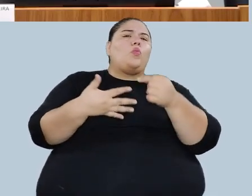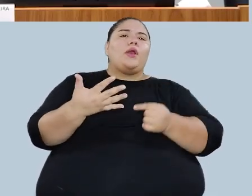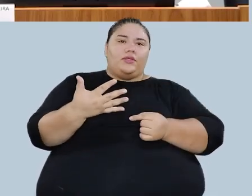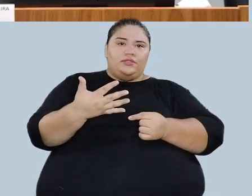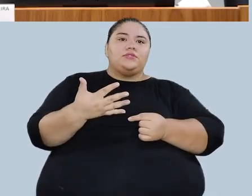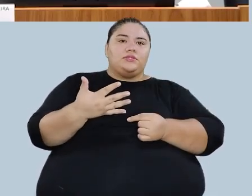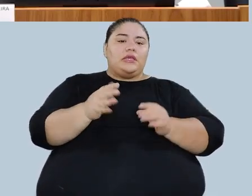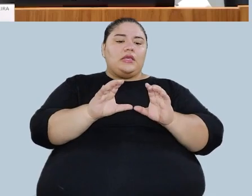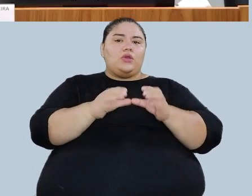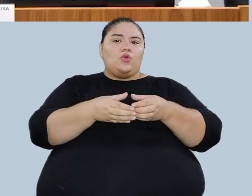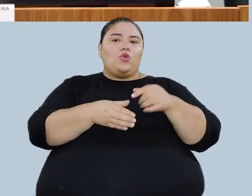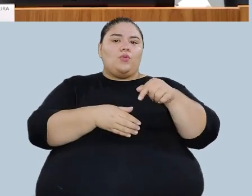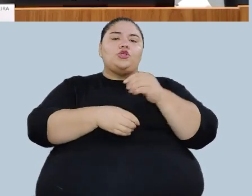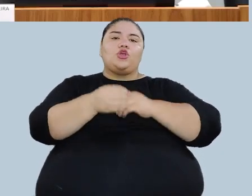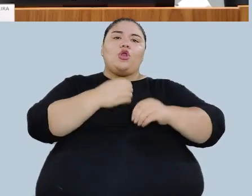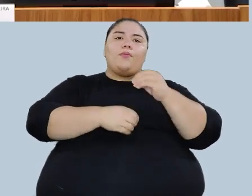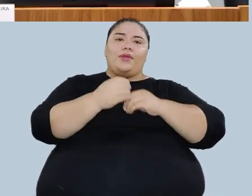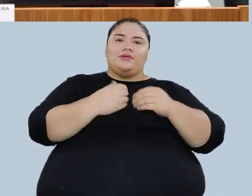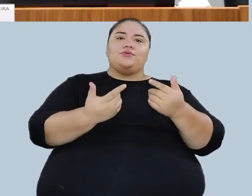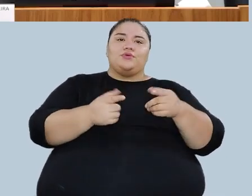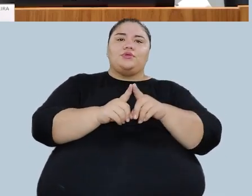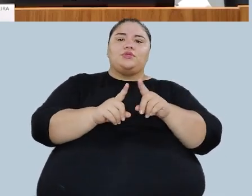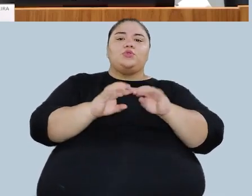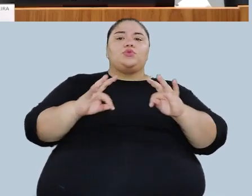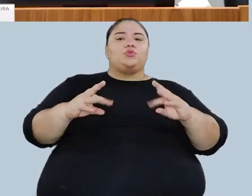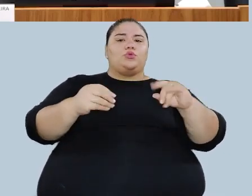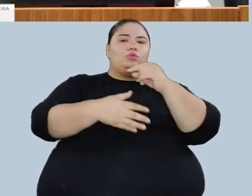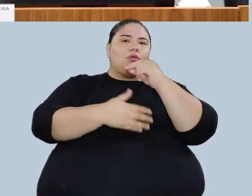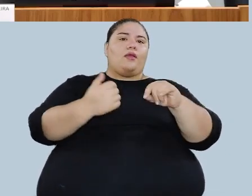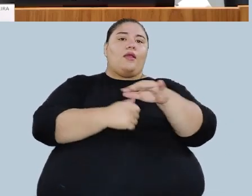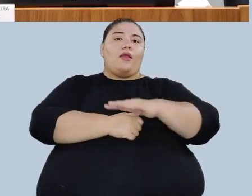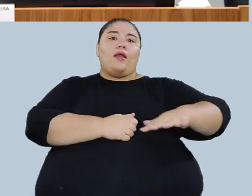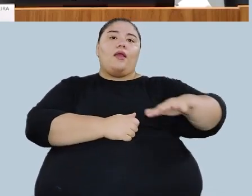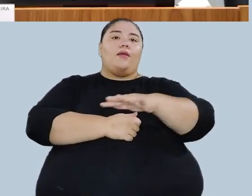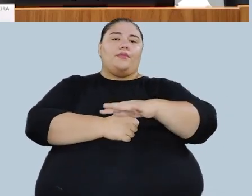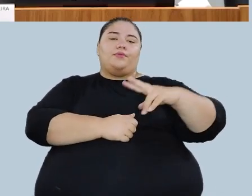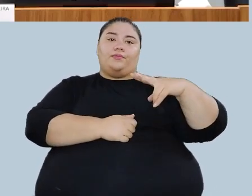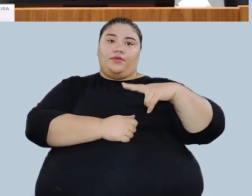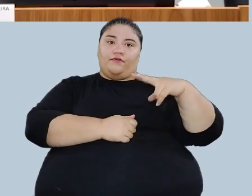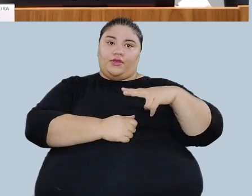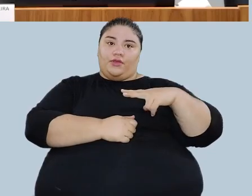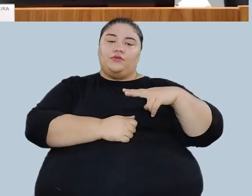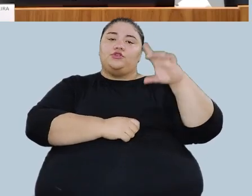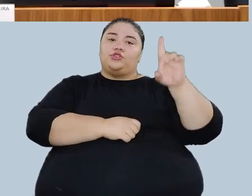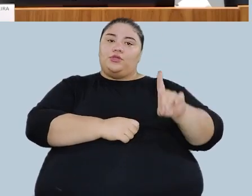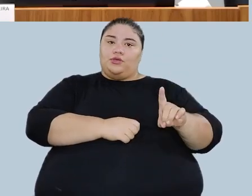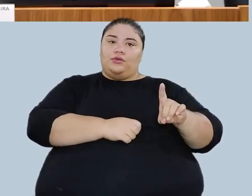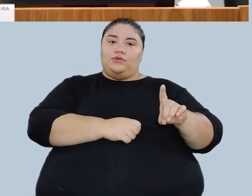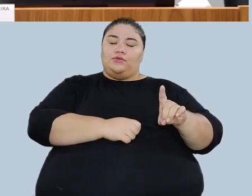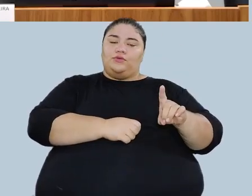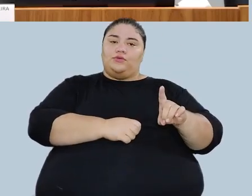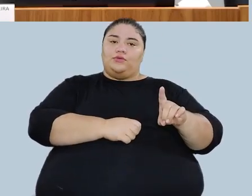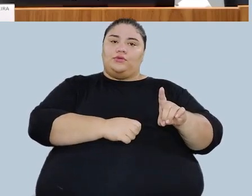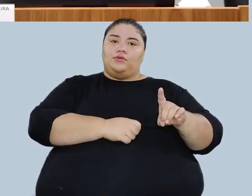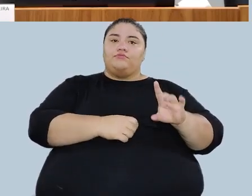antemão, né, esse grupo de operações, todas, né, do âmbito privado, né, de direito privado,